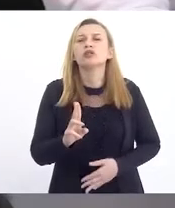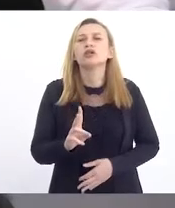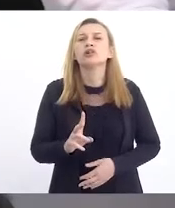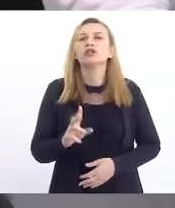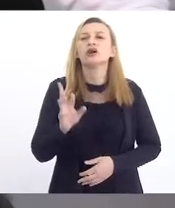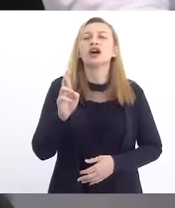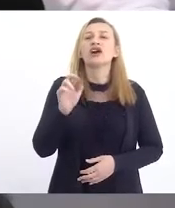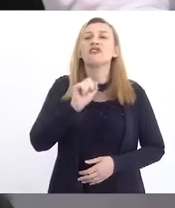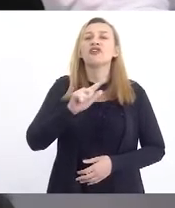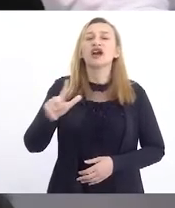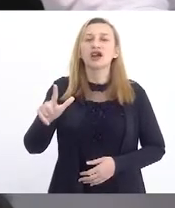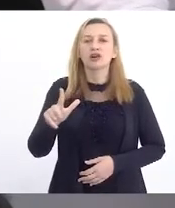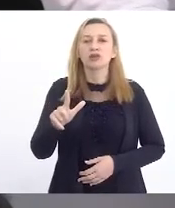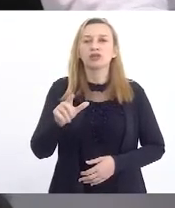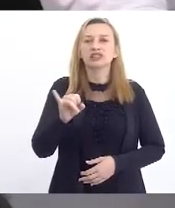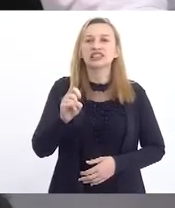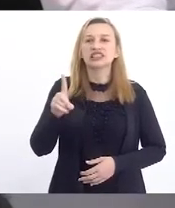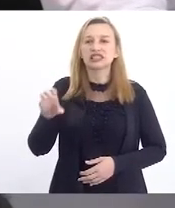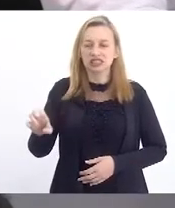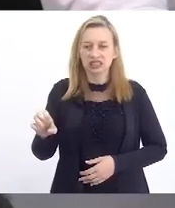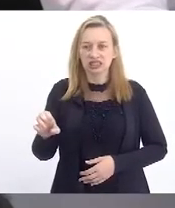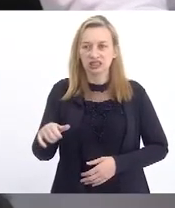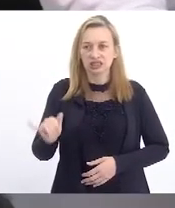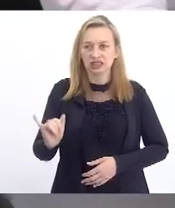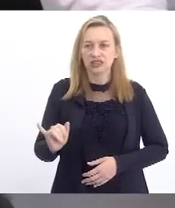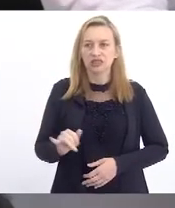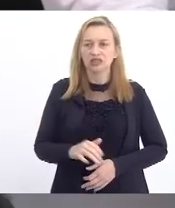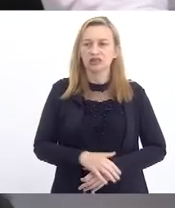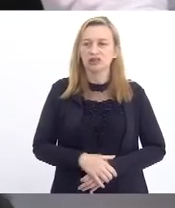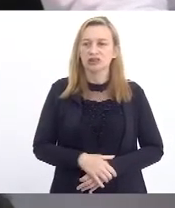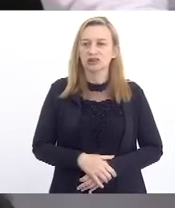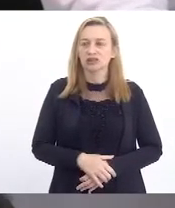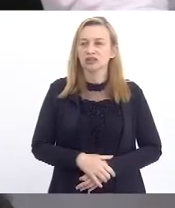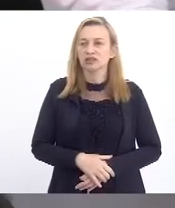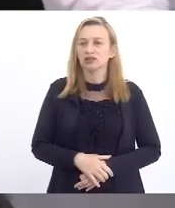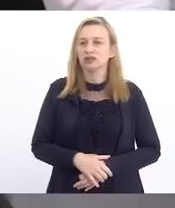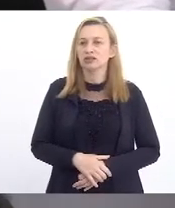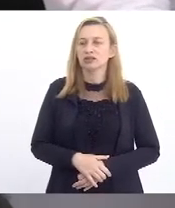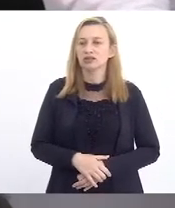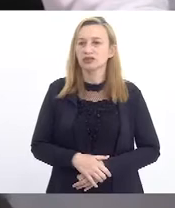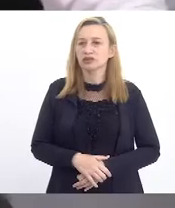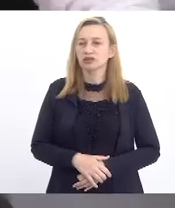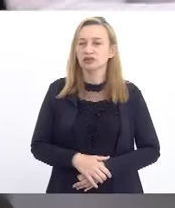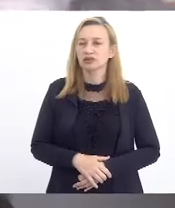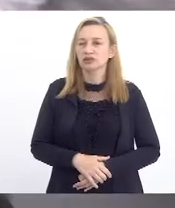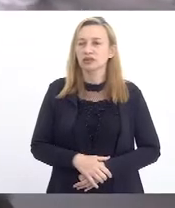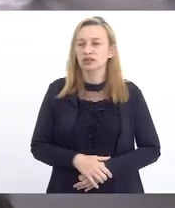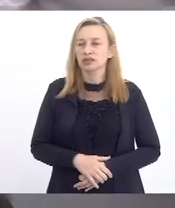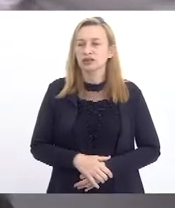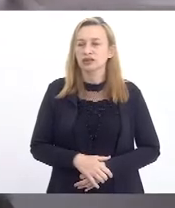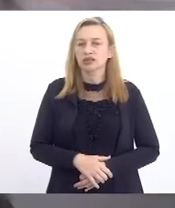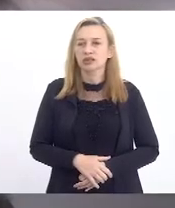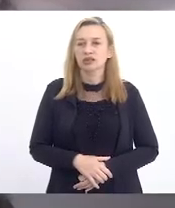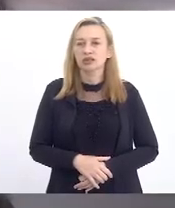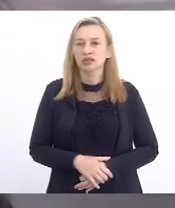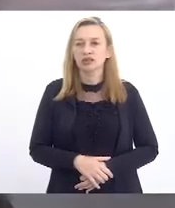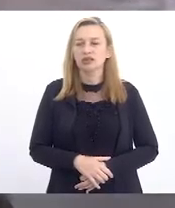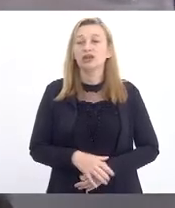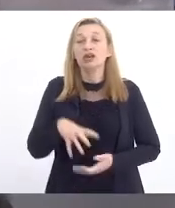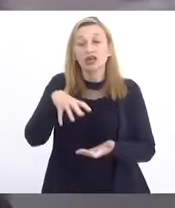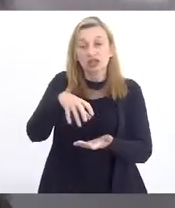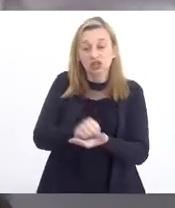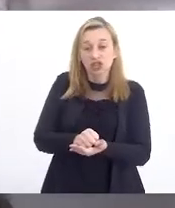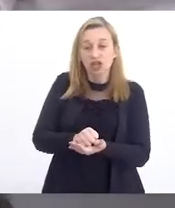nome? Rafael Cid. Eu sou parente do Fernando, mas nós temos o mesmo sobrenome. Gostaria de